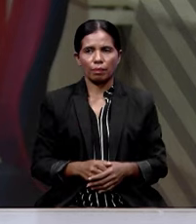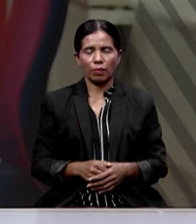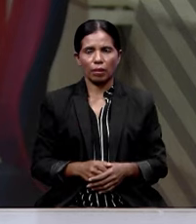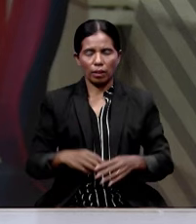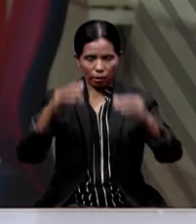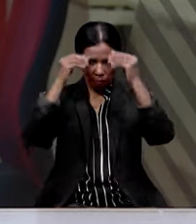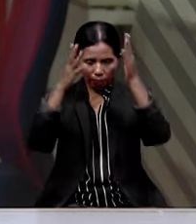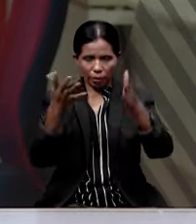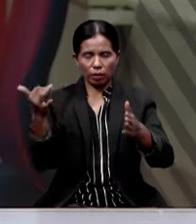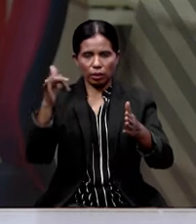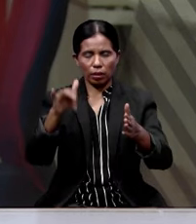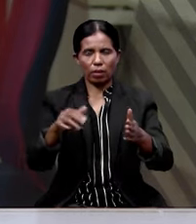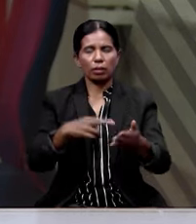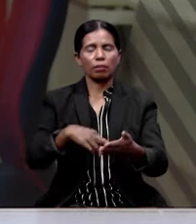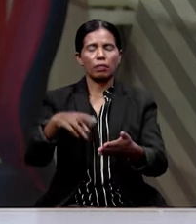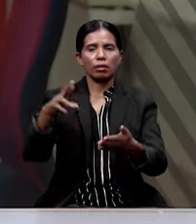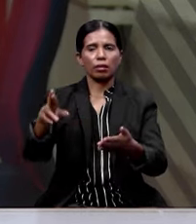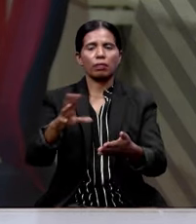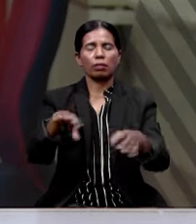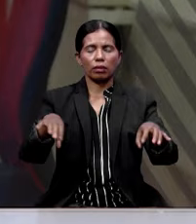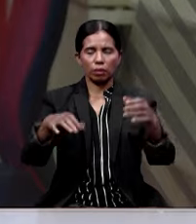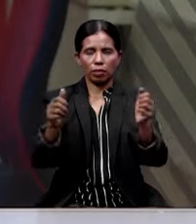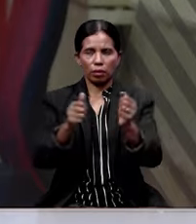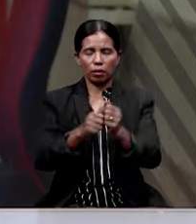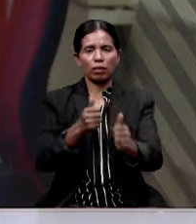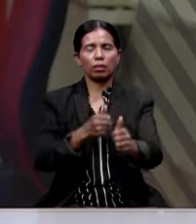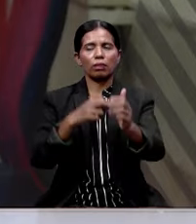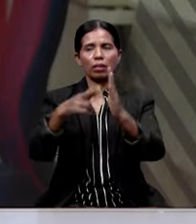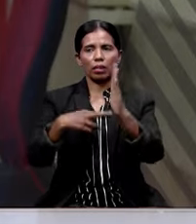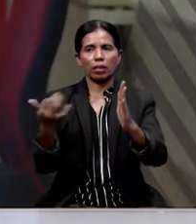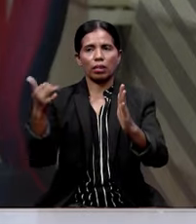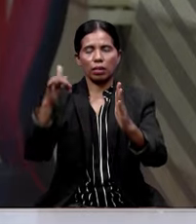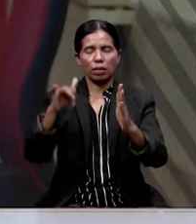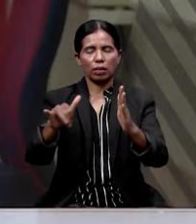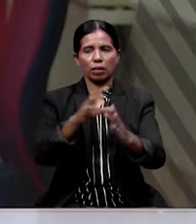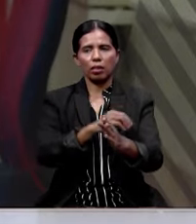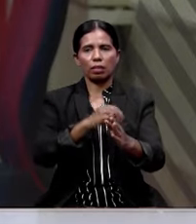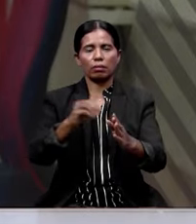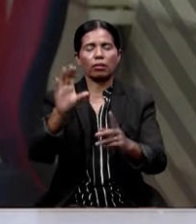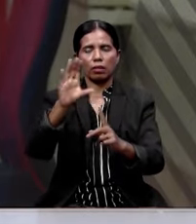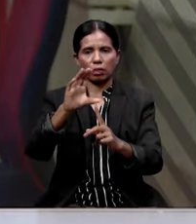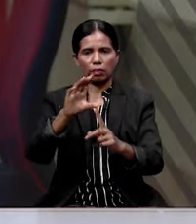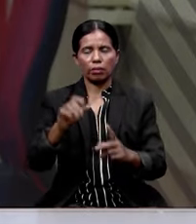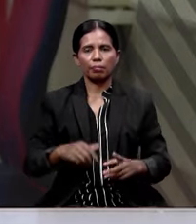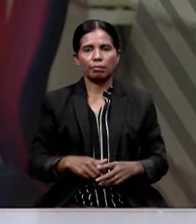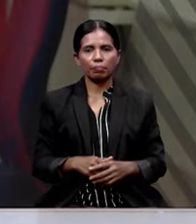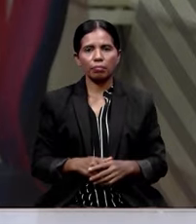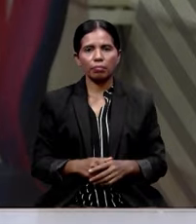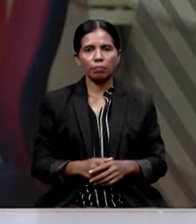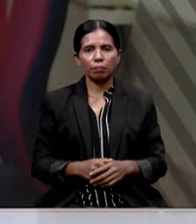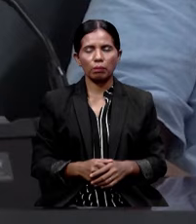professor Sirenebe, a tua passa vaga para a bolsa candidatura tem que preencher requisitos carreira docente.